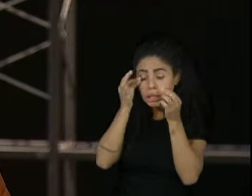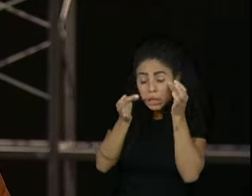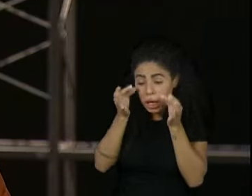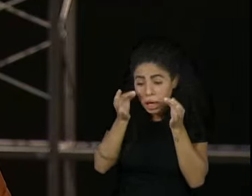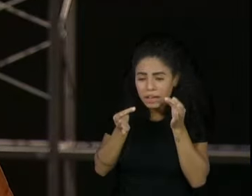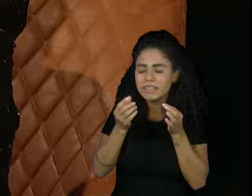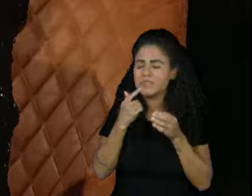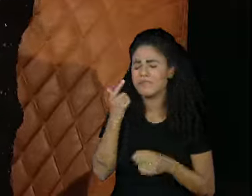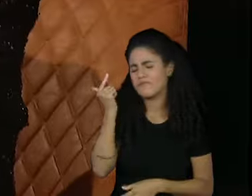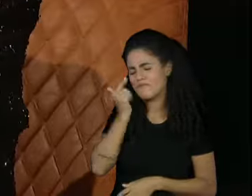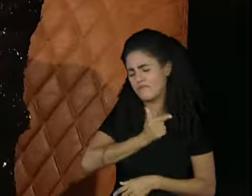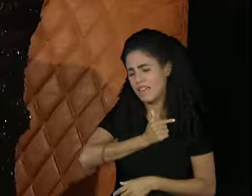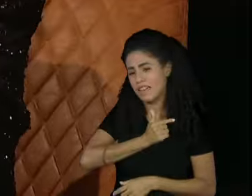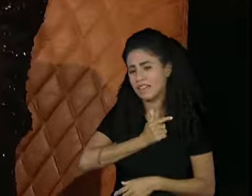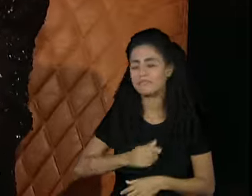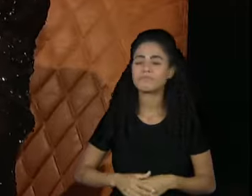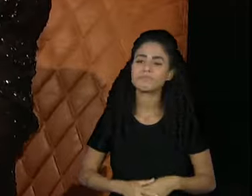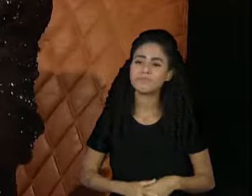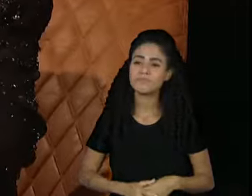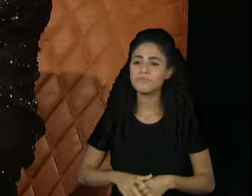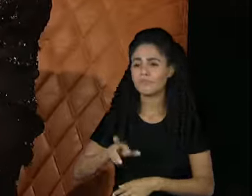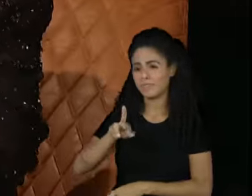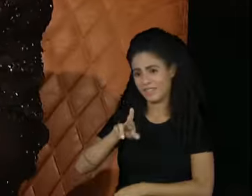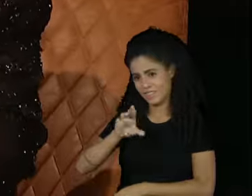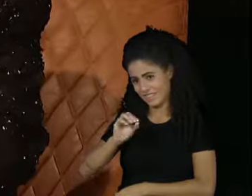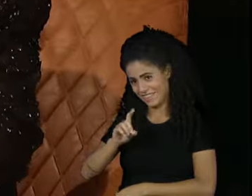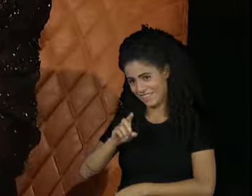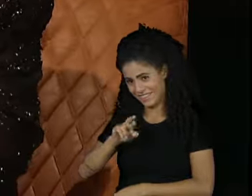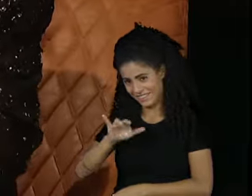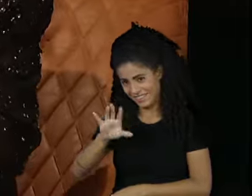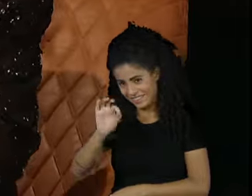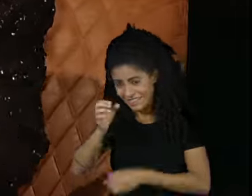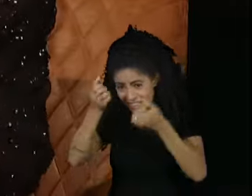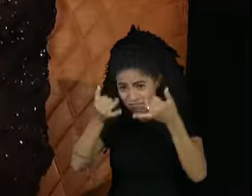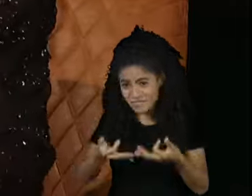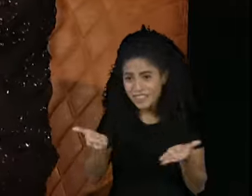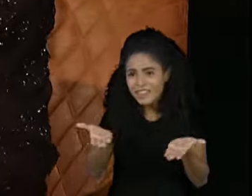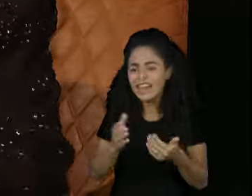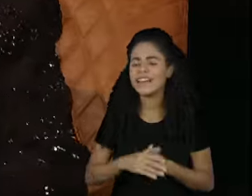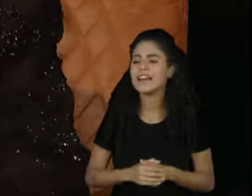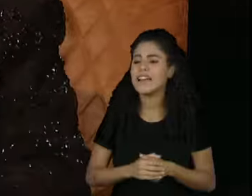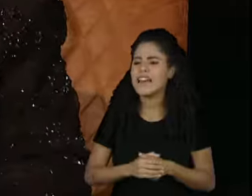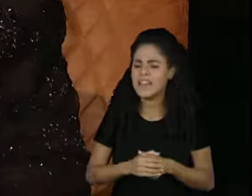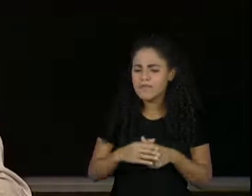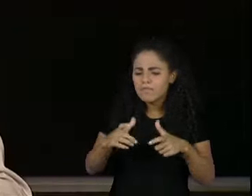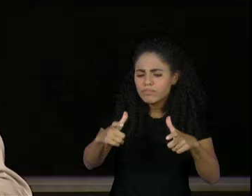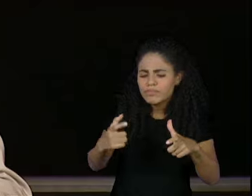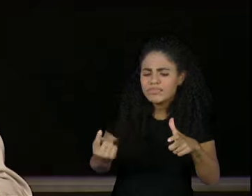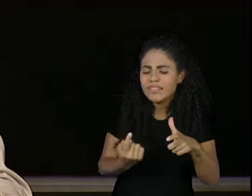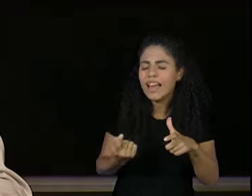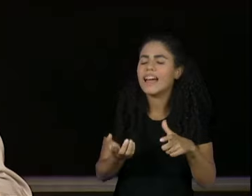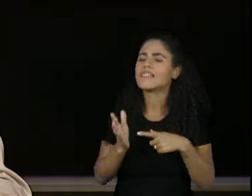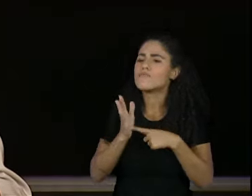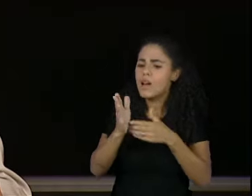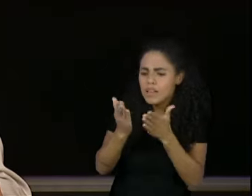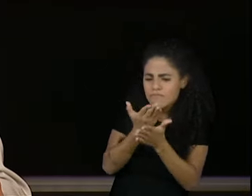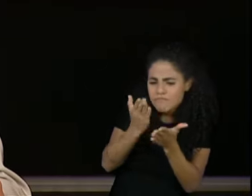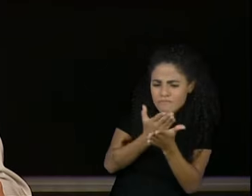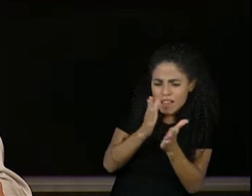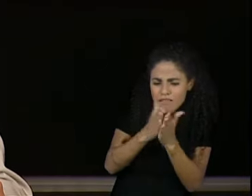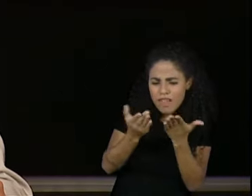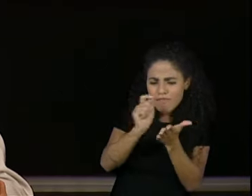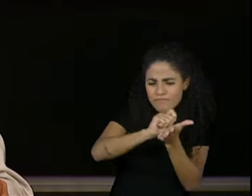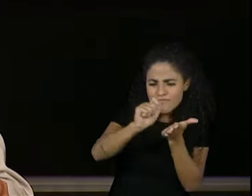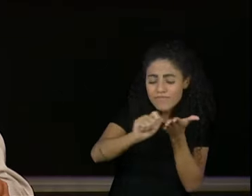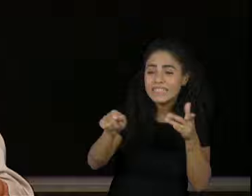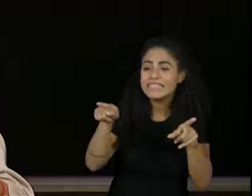muito feio. Rodrigo Faô, que coisa linda. Ele fez um disco tão glamouroso, aliás, um livro tão glamouroso,